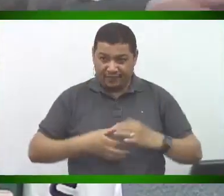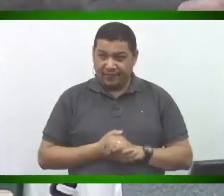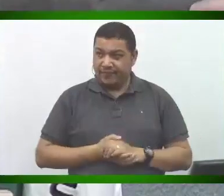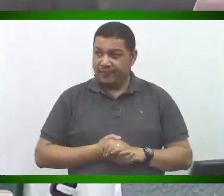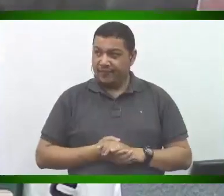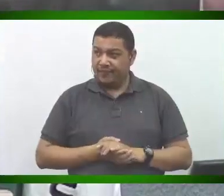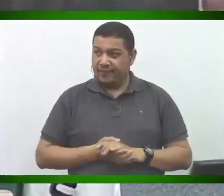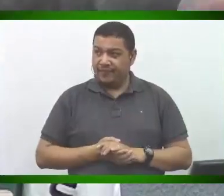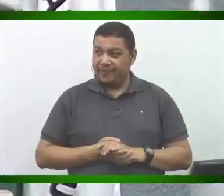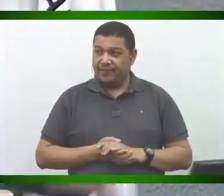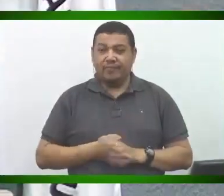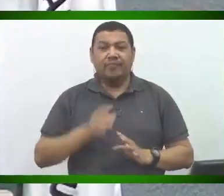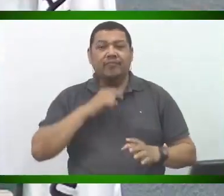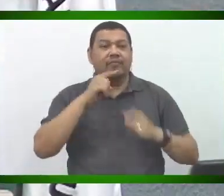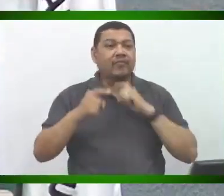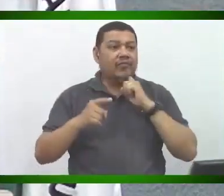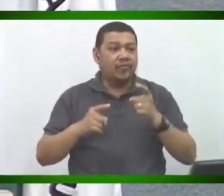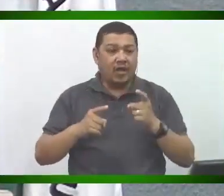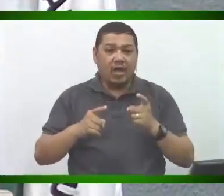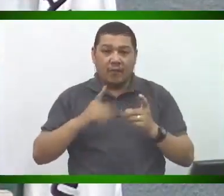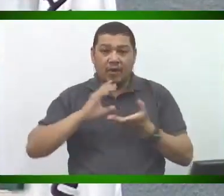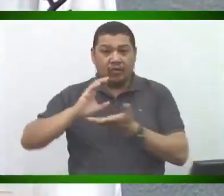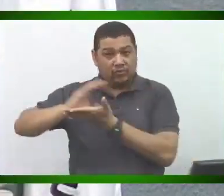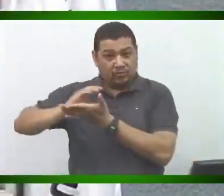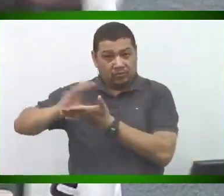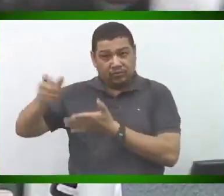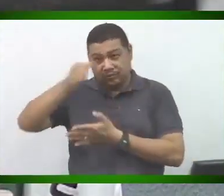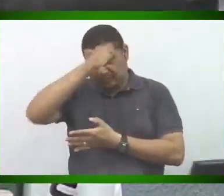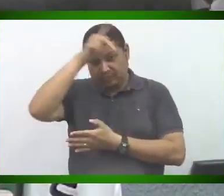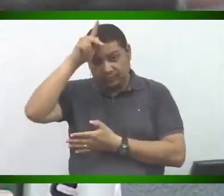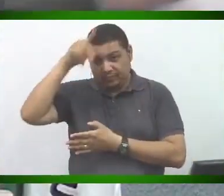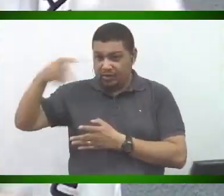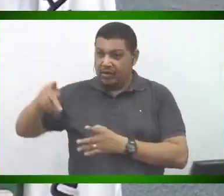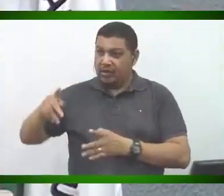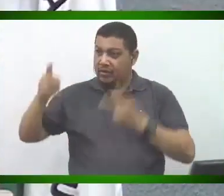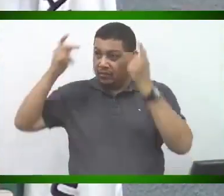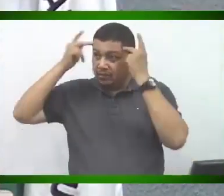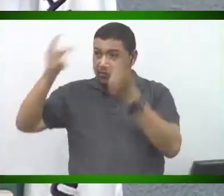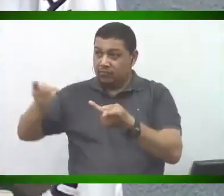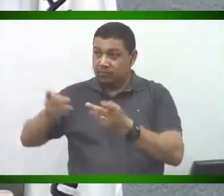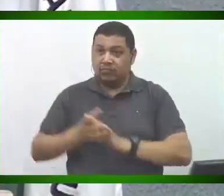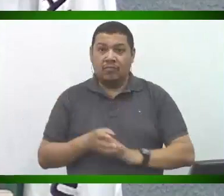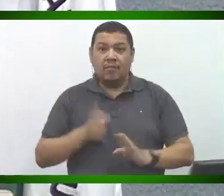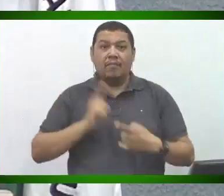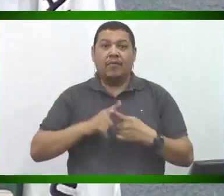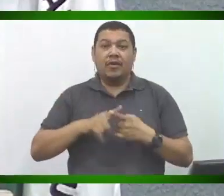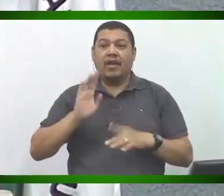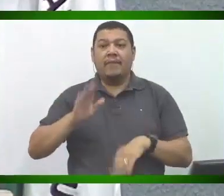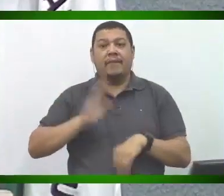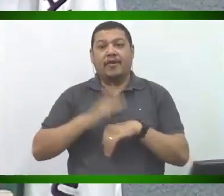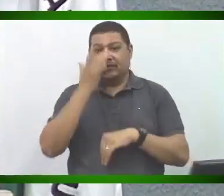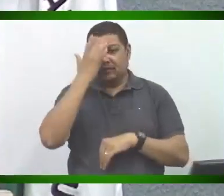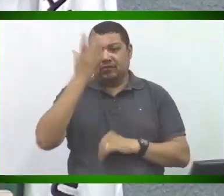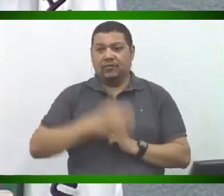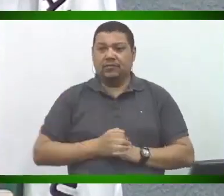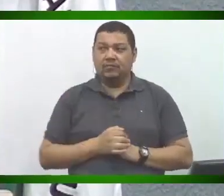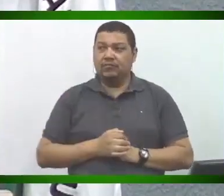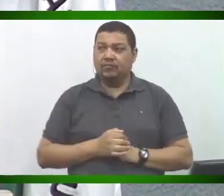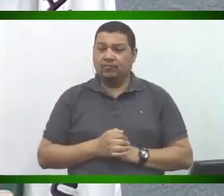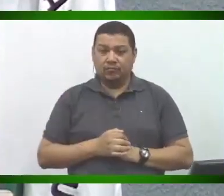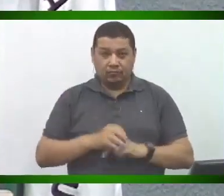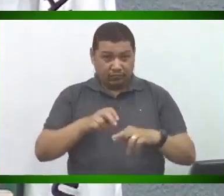não damos conta, vamos mandar o dinheiro para o convênio para as prefeituras e as prefeituras fazem licitação, porque aí talvez aconteça.